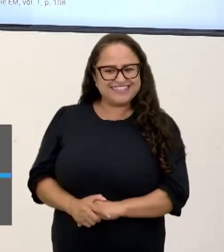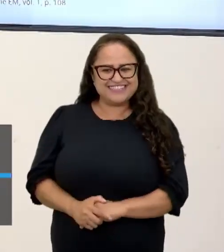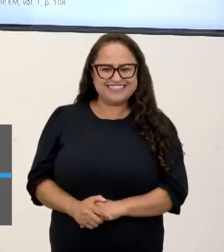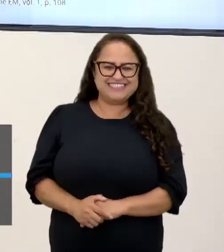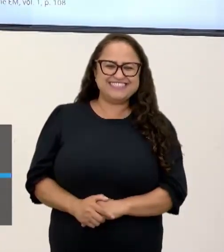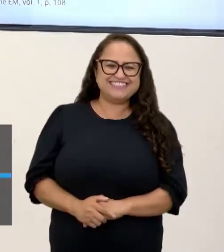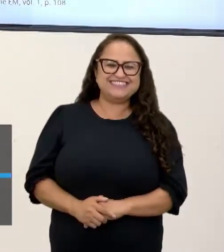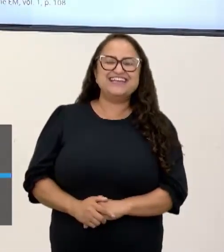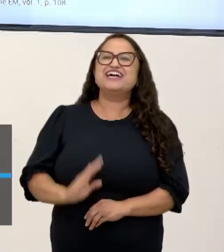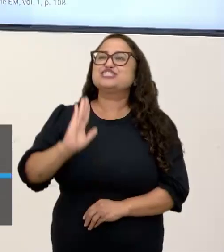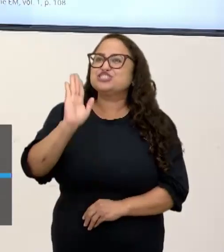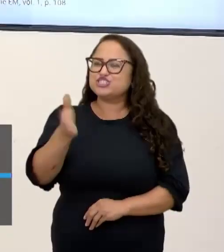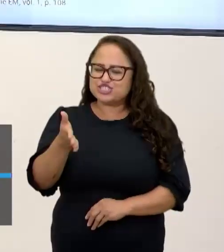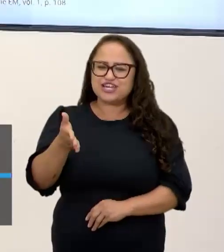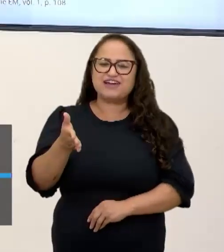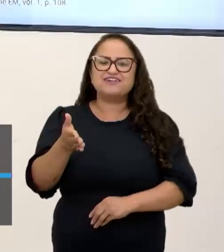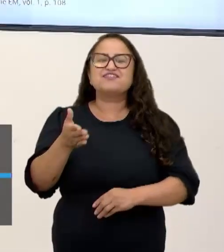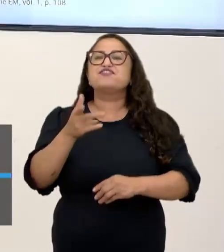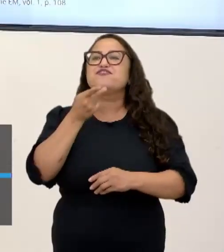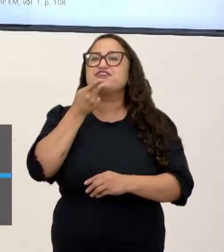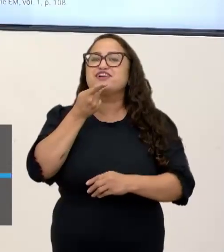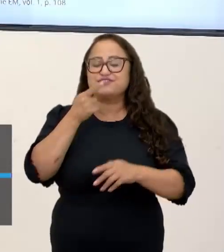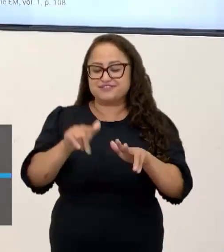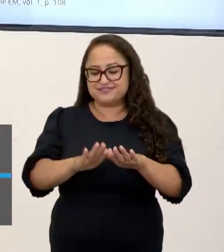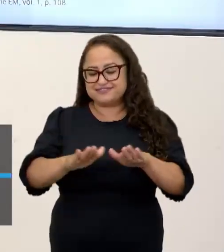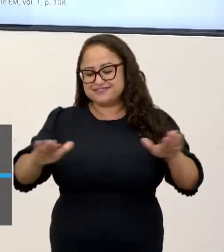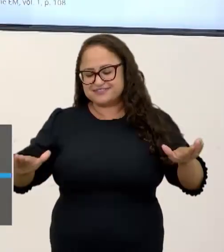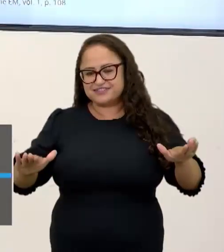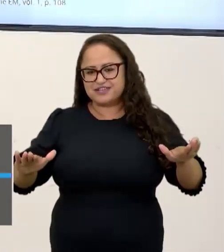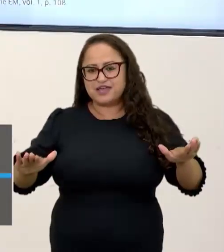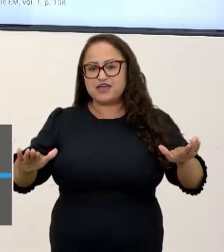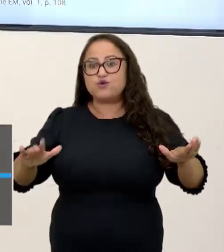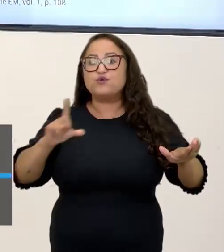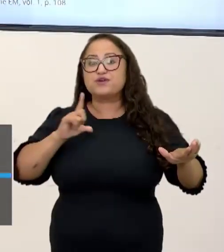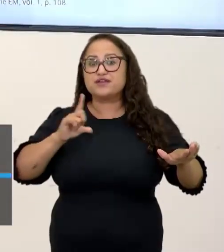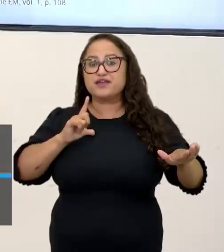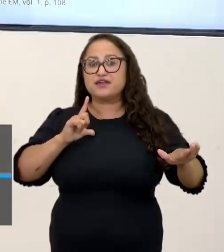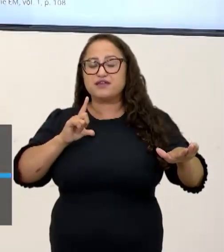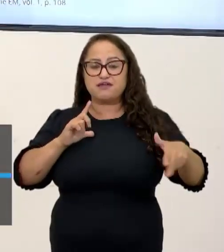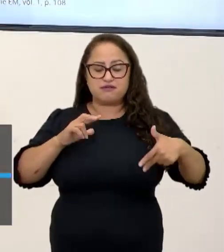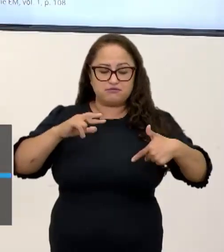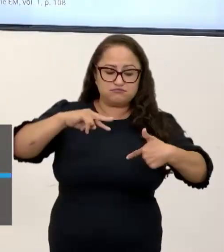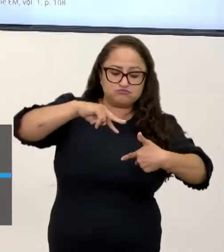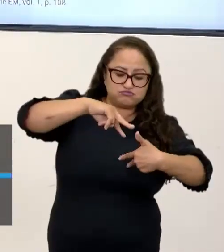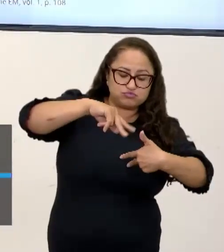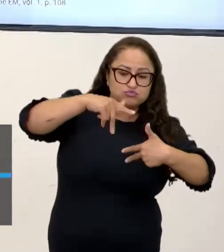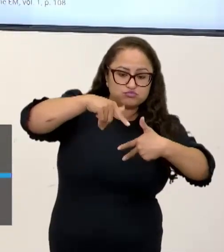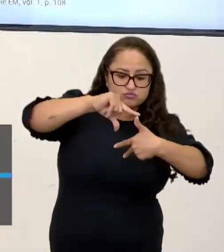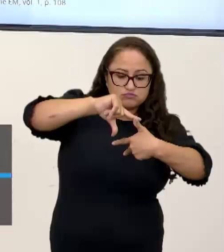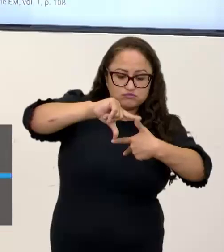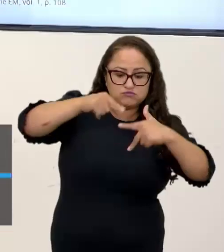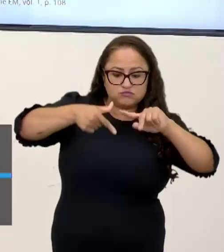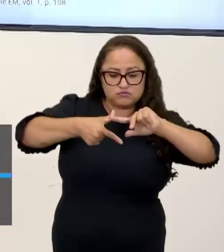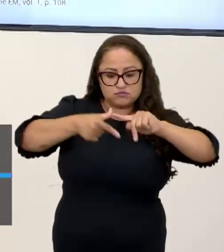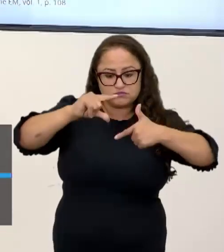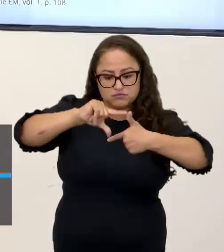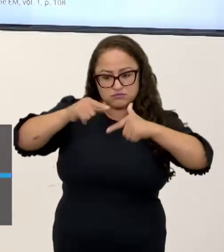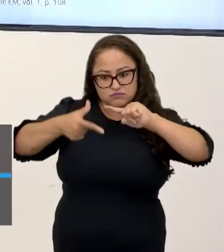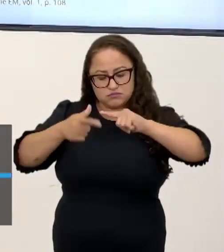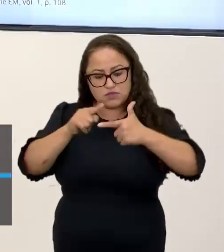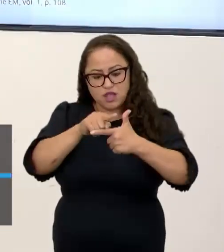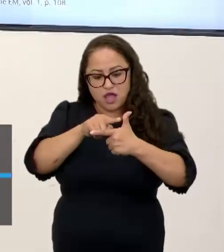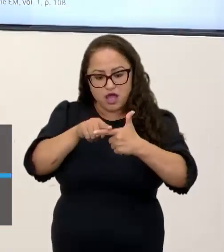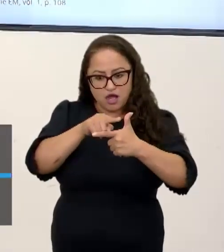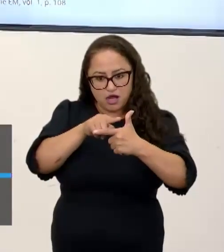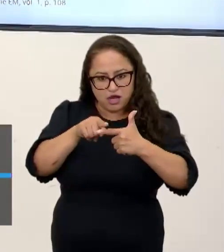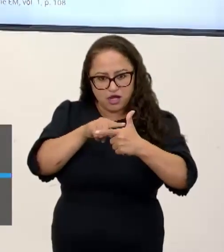de pavimentação, você tá falando do quê? Encaixar figuras que têm lados de mesmo tamanho, ângulos internos de